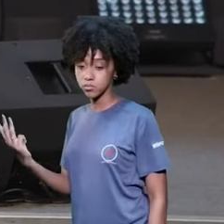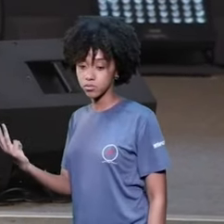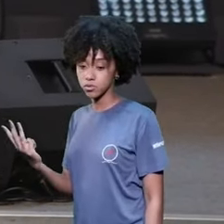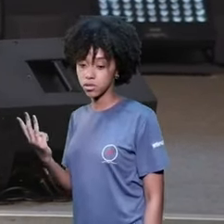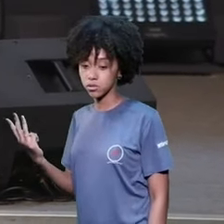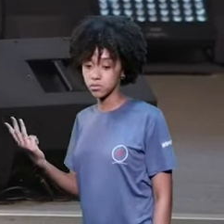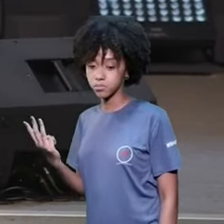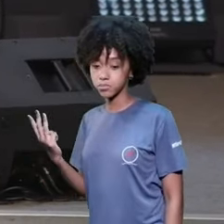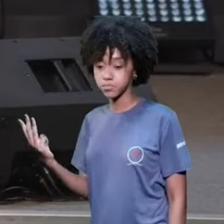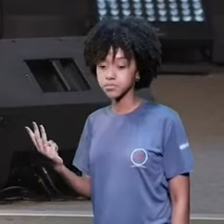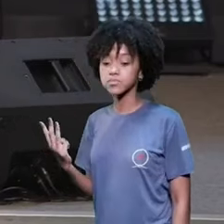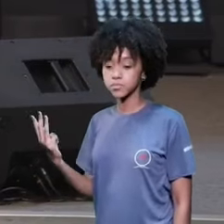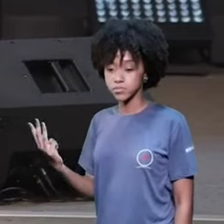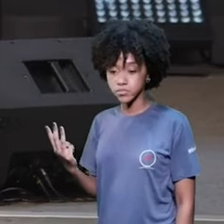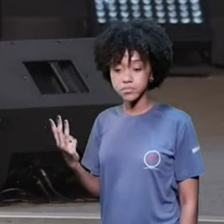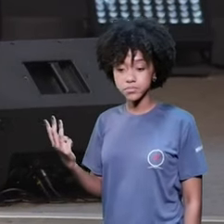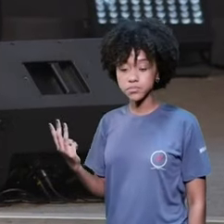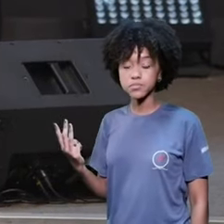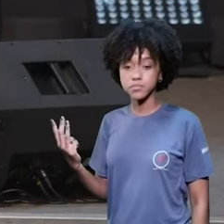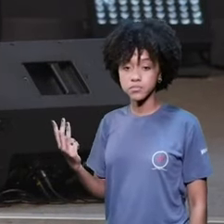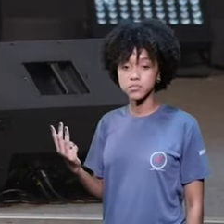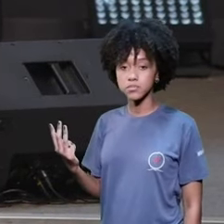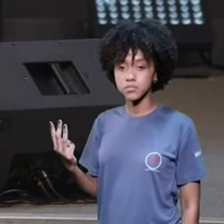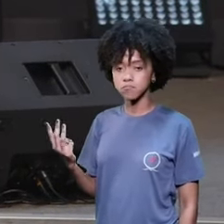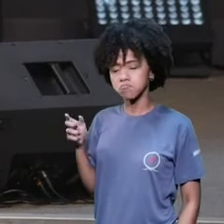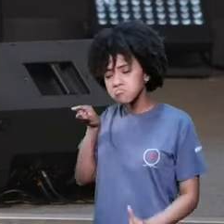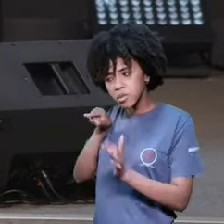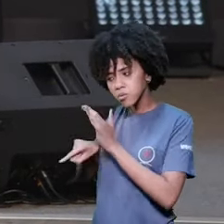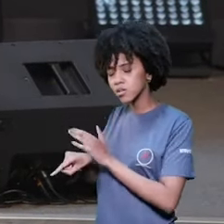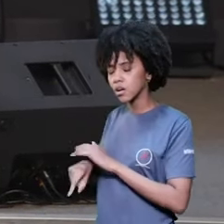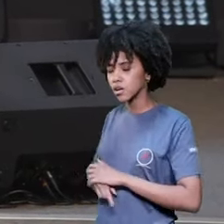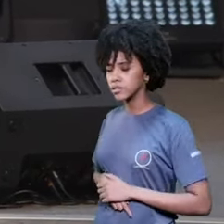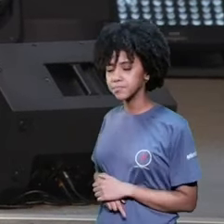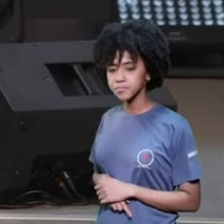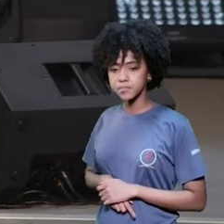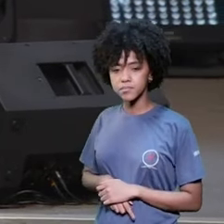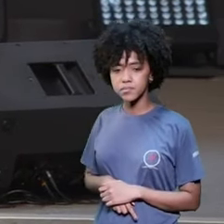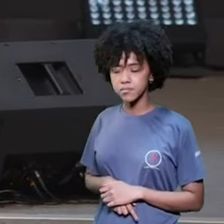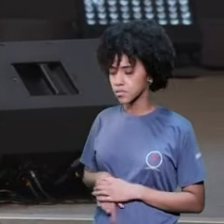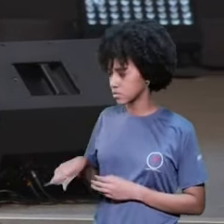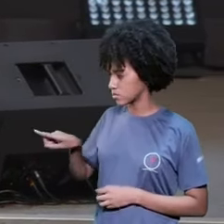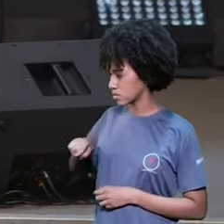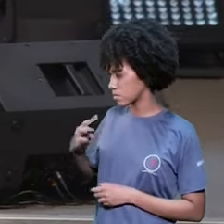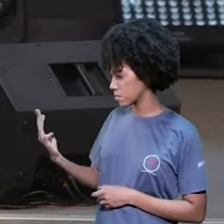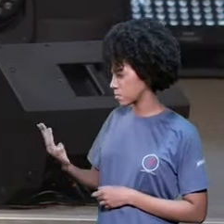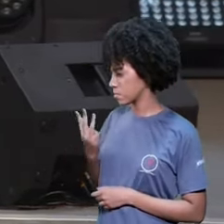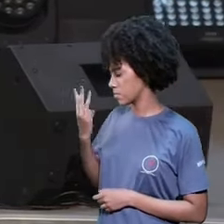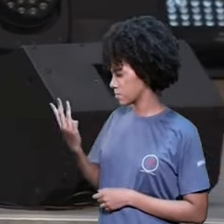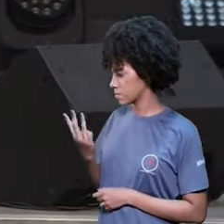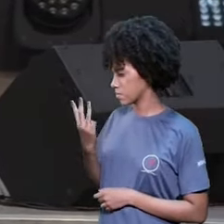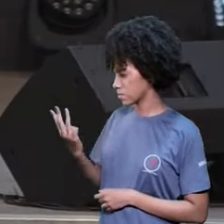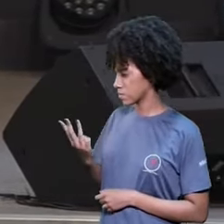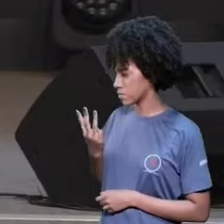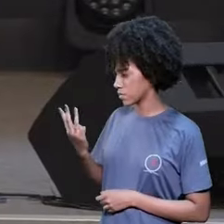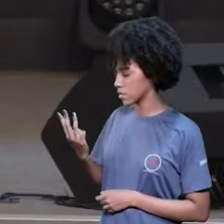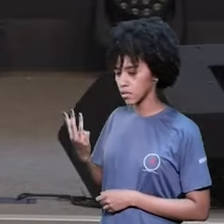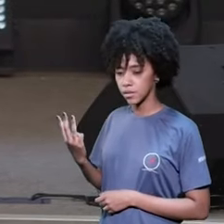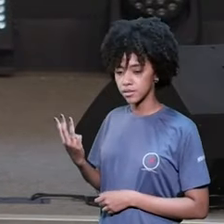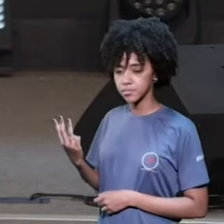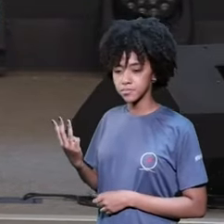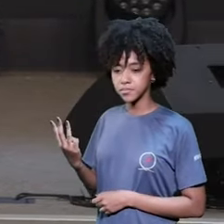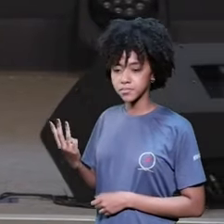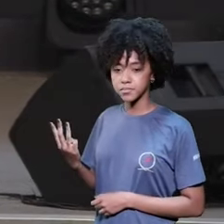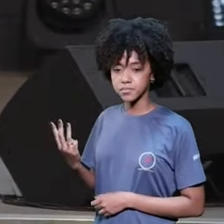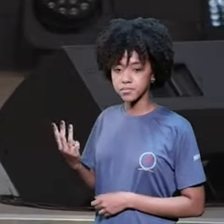correr, mas talvez eu corresse para questionar. Como assim? Ei, vocês três, vou dar um exemplo. Estou na porta da tenda,